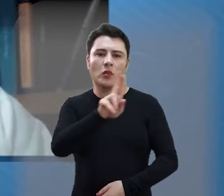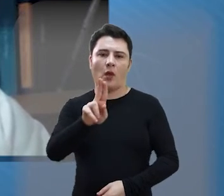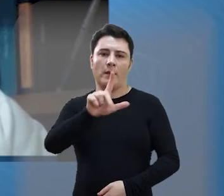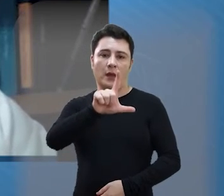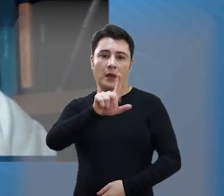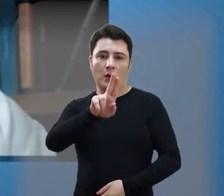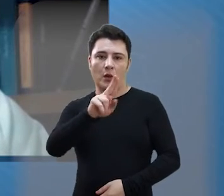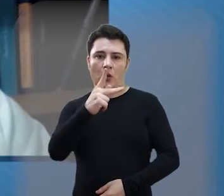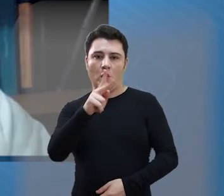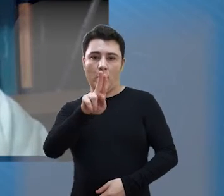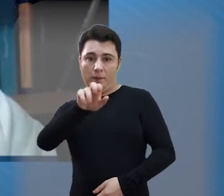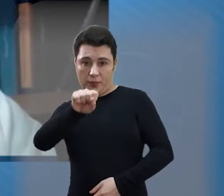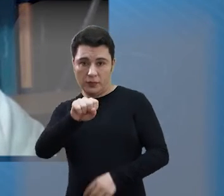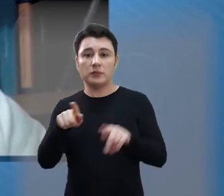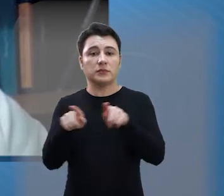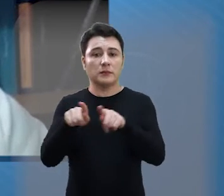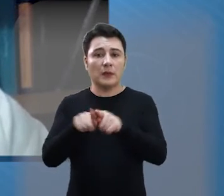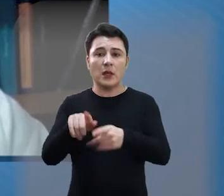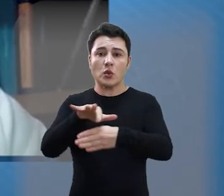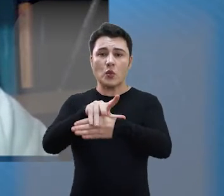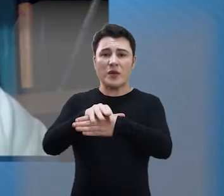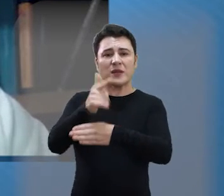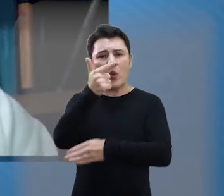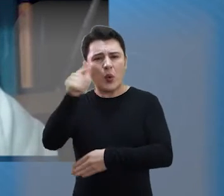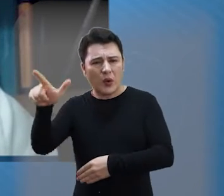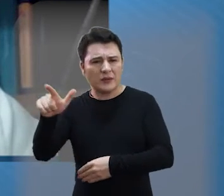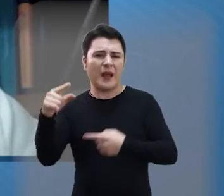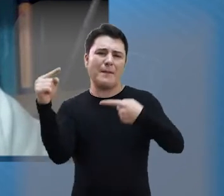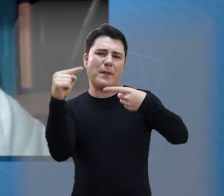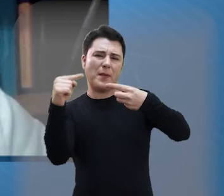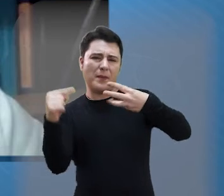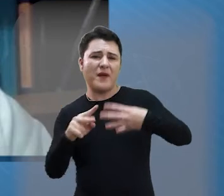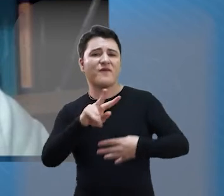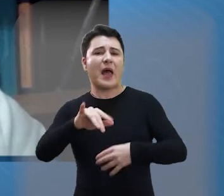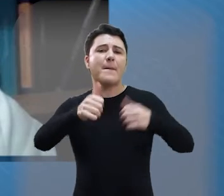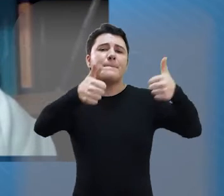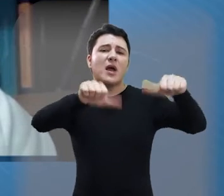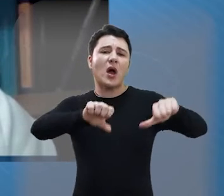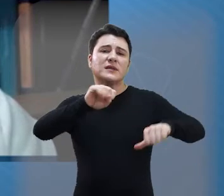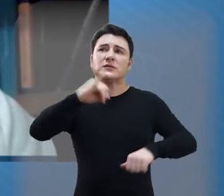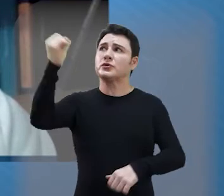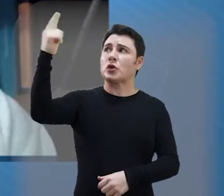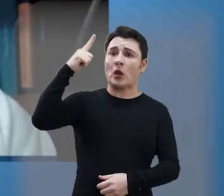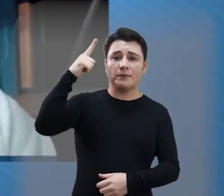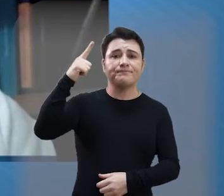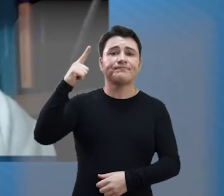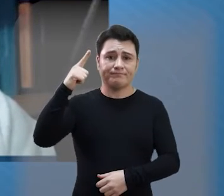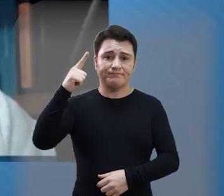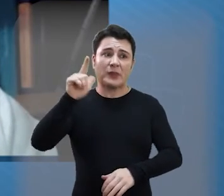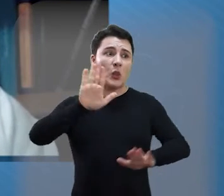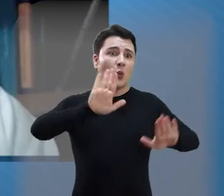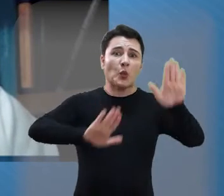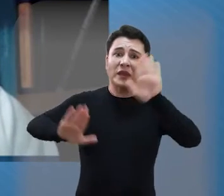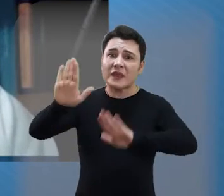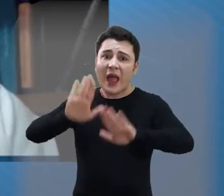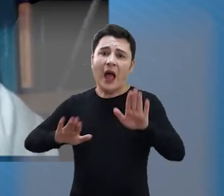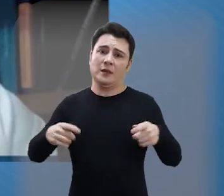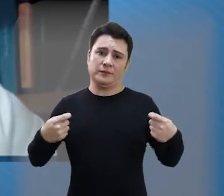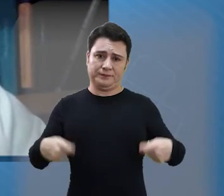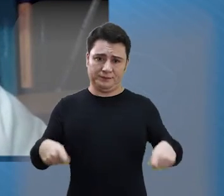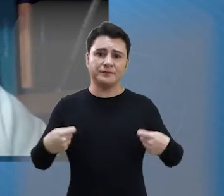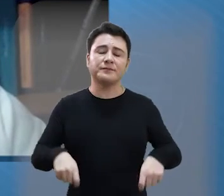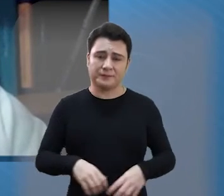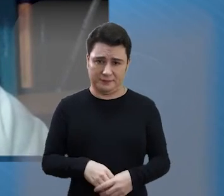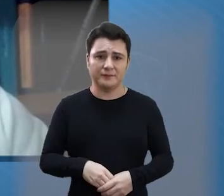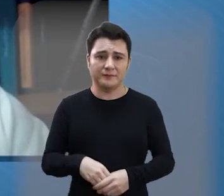por exemplo, lúpus eritematoso, outras doenças que são agravadas pelo sol, são pacientes que tem que tomar